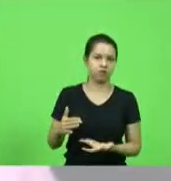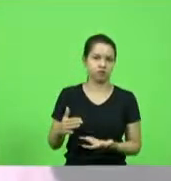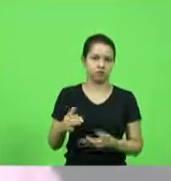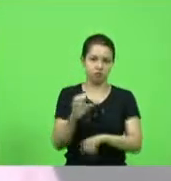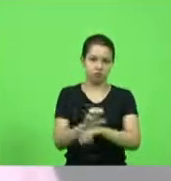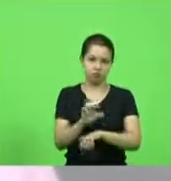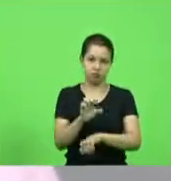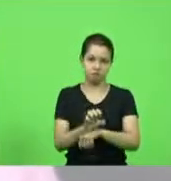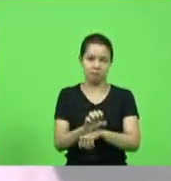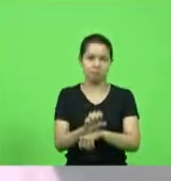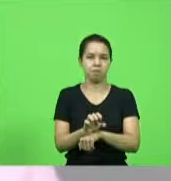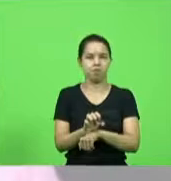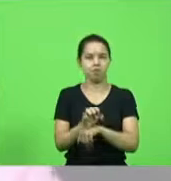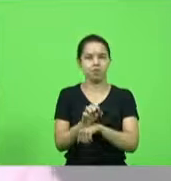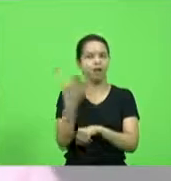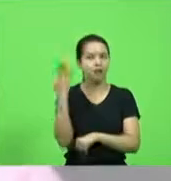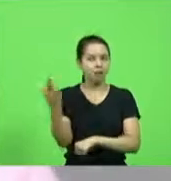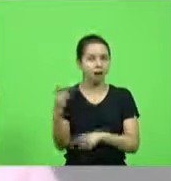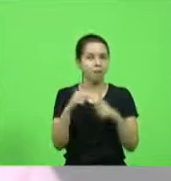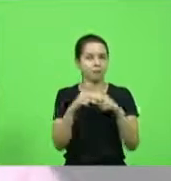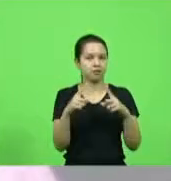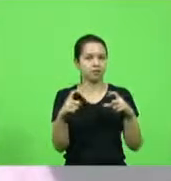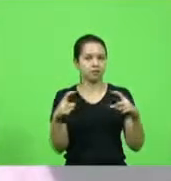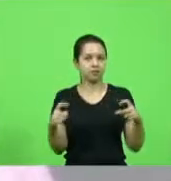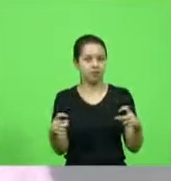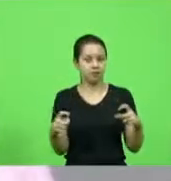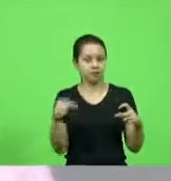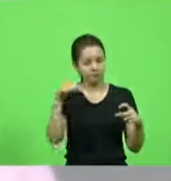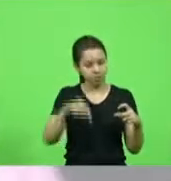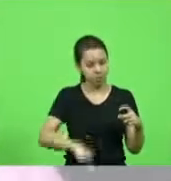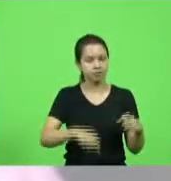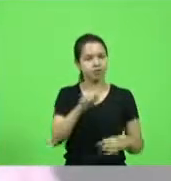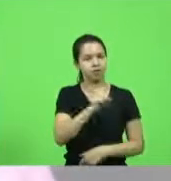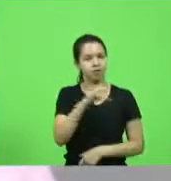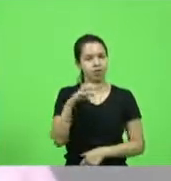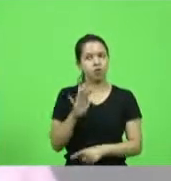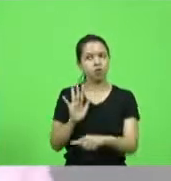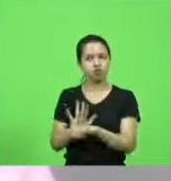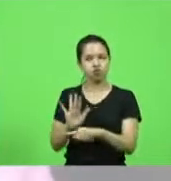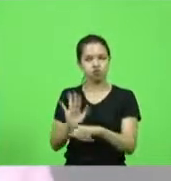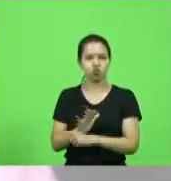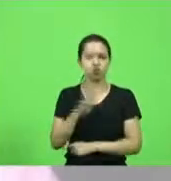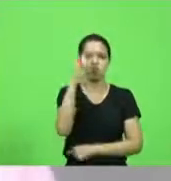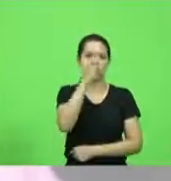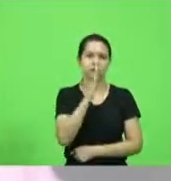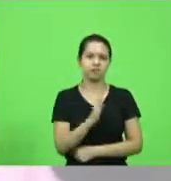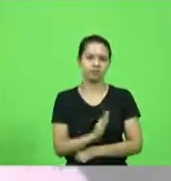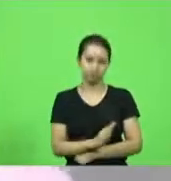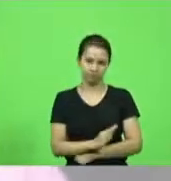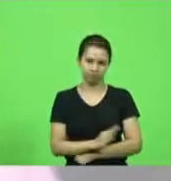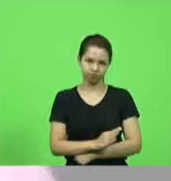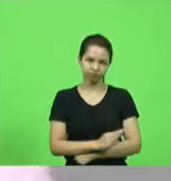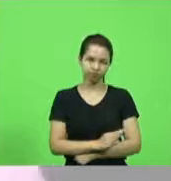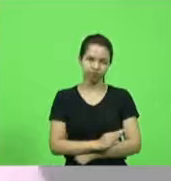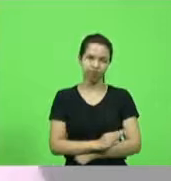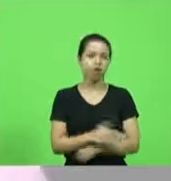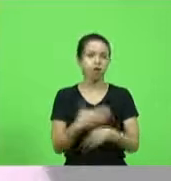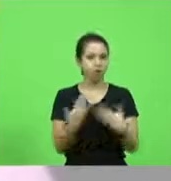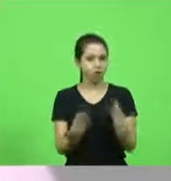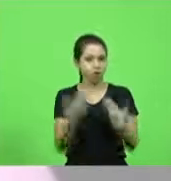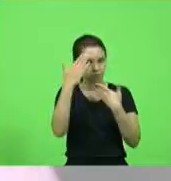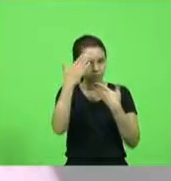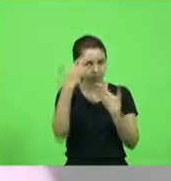que Santa Catarina contribui com o país. Então, faz questão de apresentar, obrigado à técnica